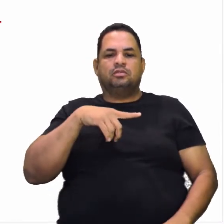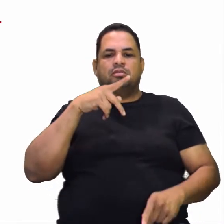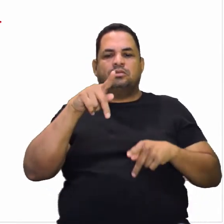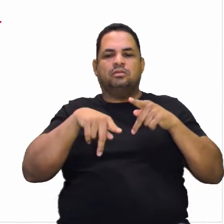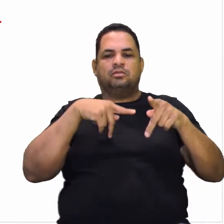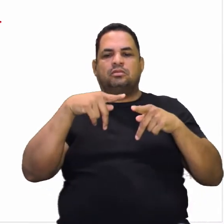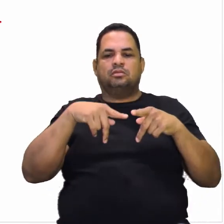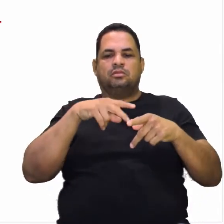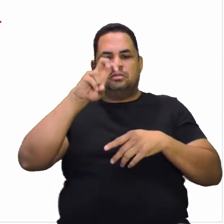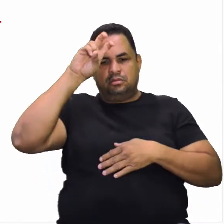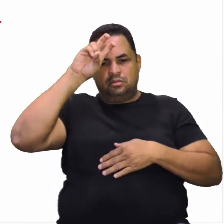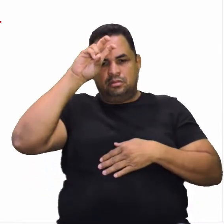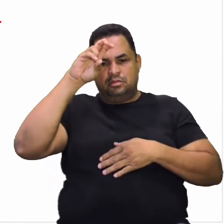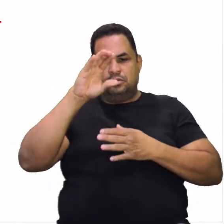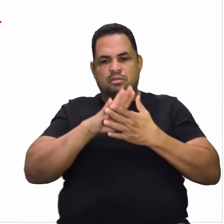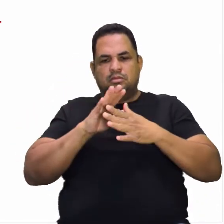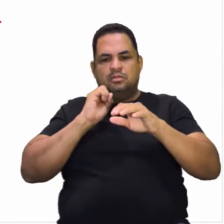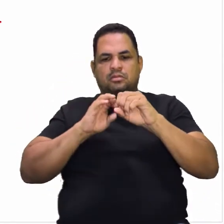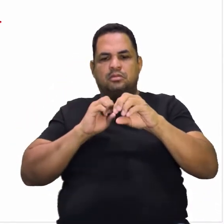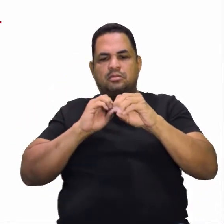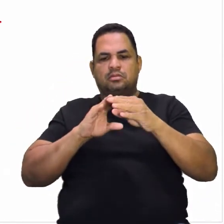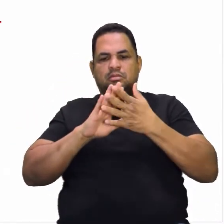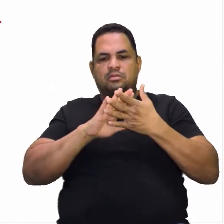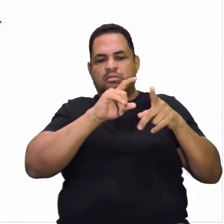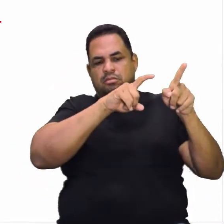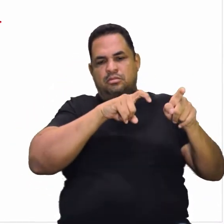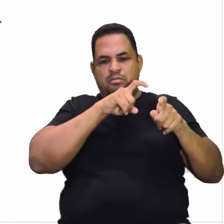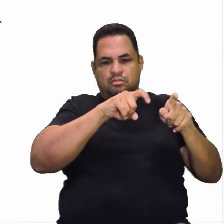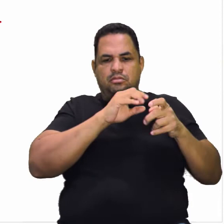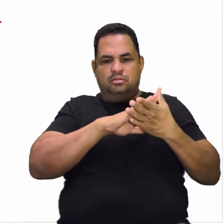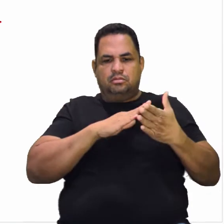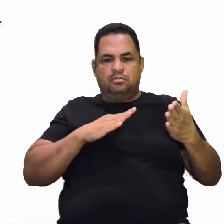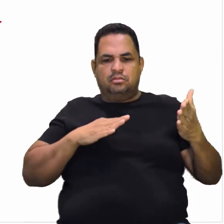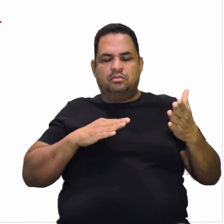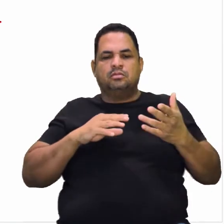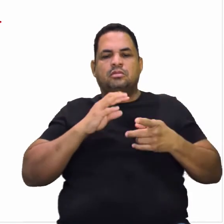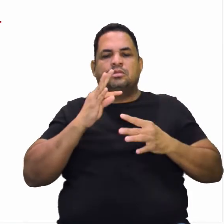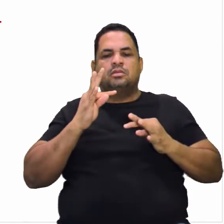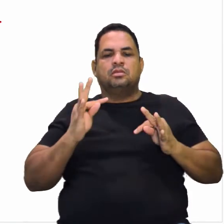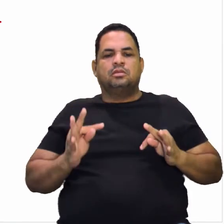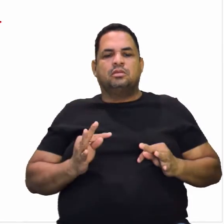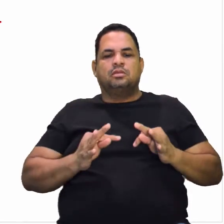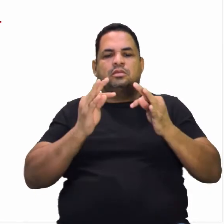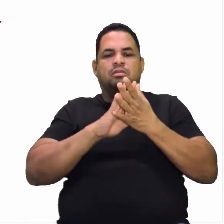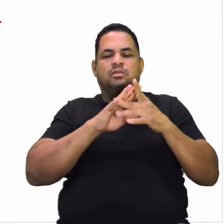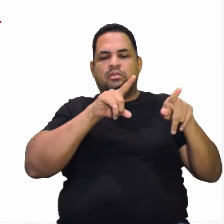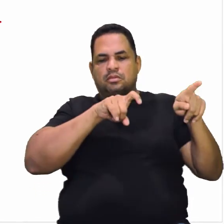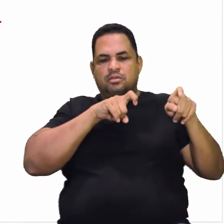povoado o Egito e ensinado aos camponeses a técnica da agricultura.